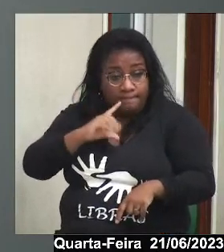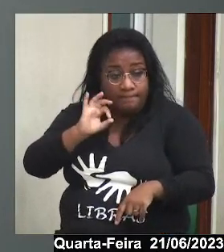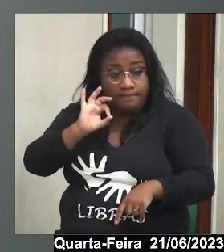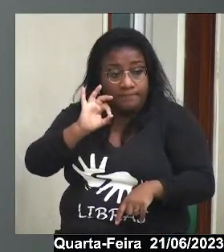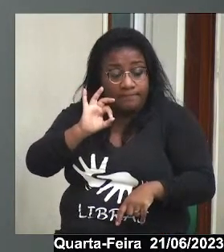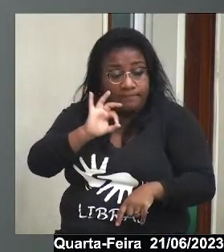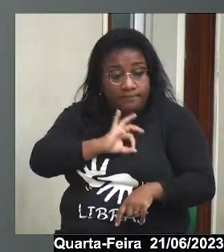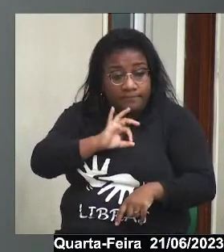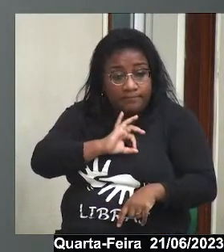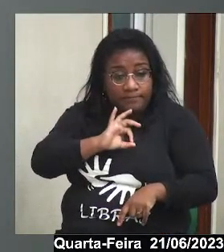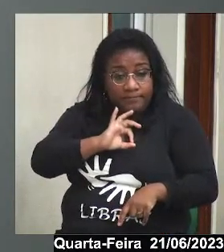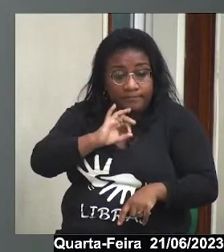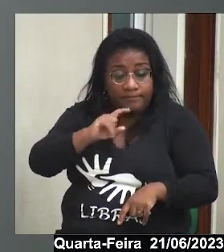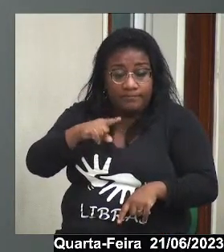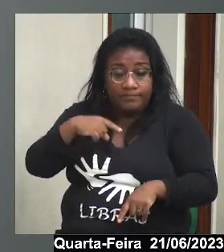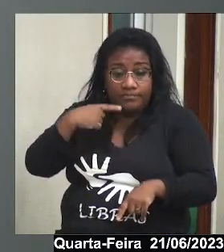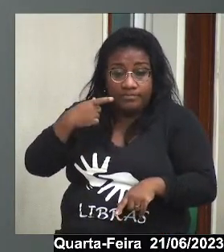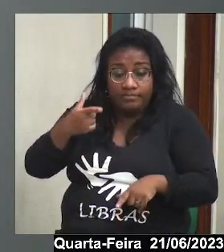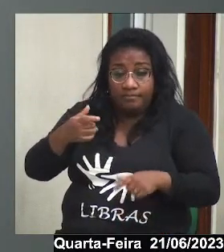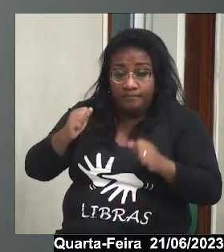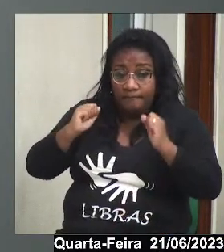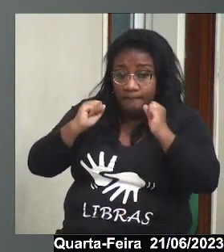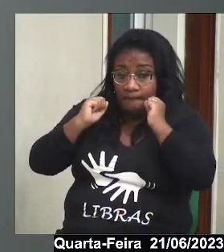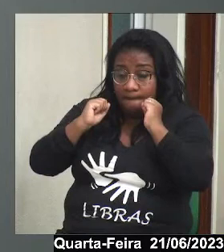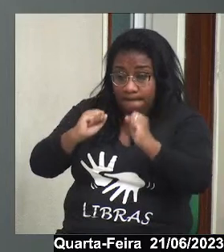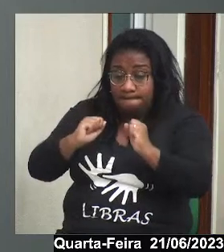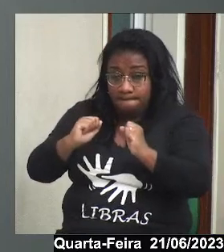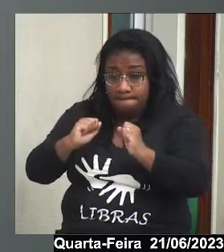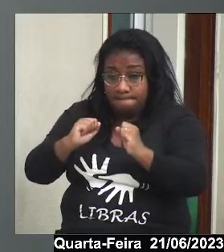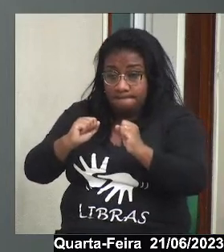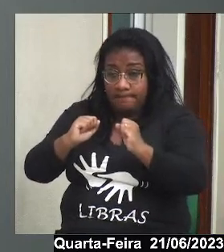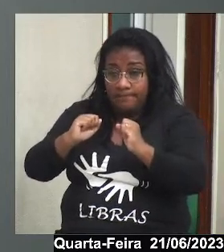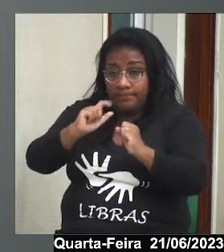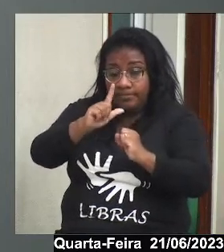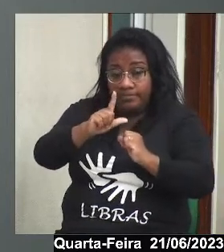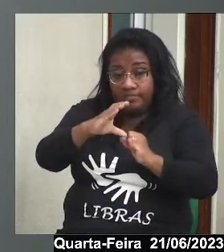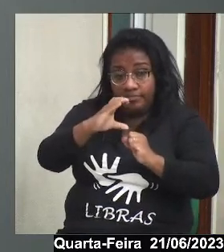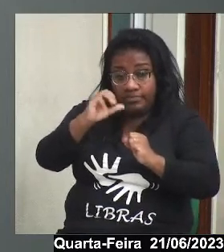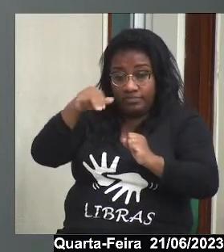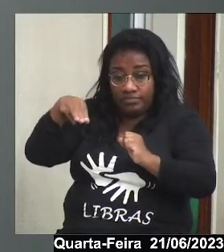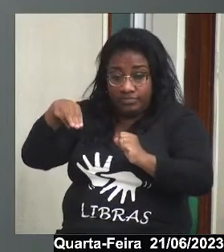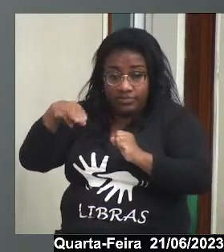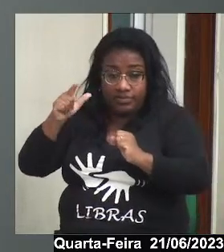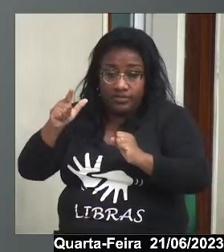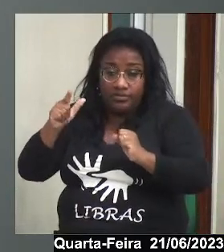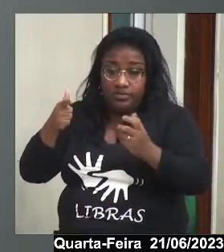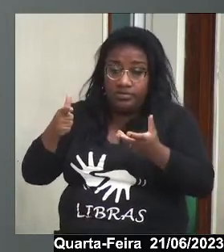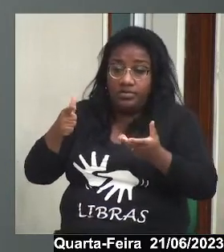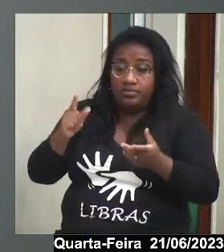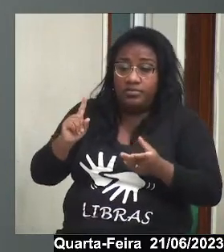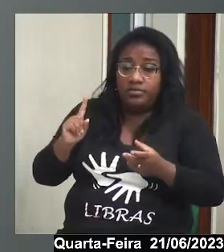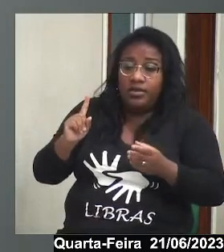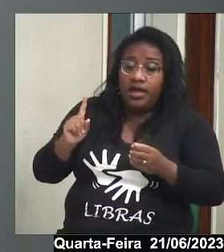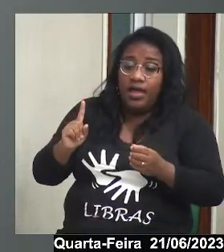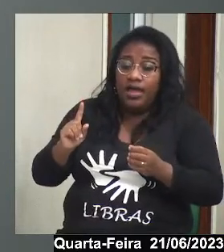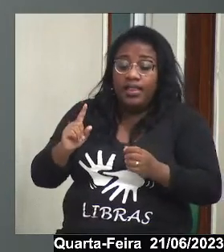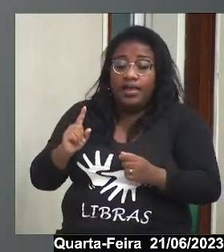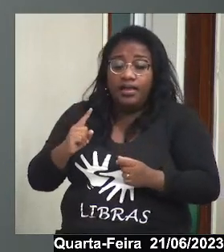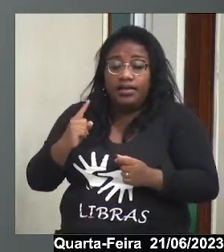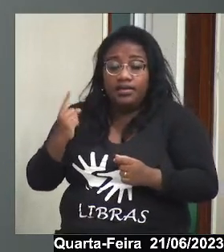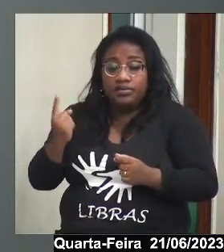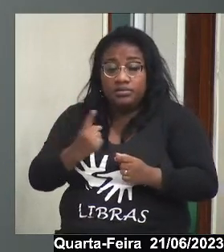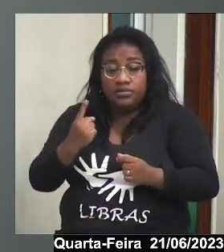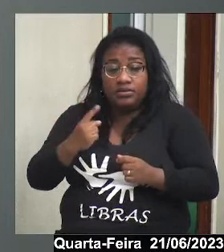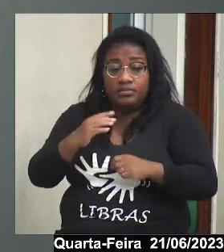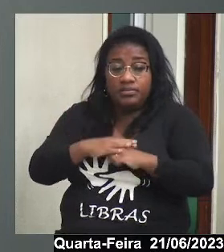mais fiscalização, para que não venha ocorrer novamente esse tipo de situação. A GCM aqui, ela é muito solidária ao poder